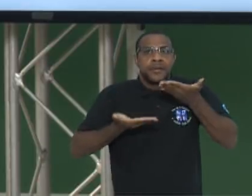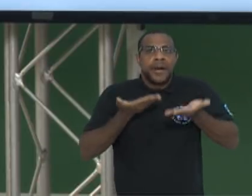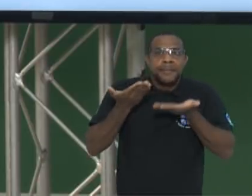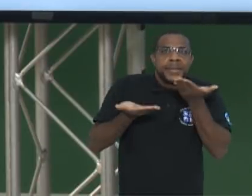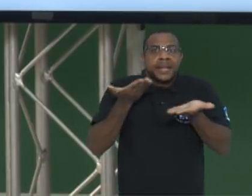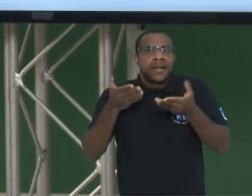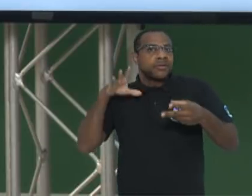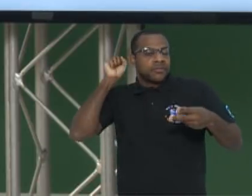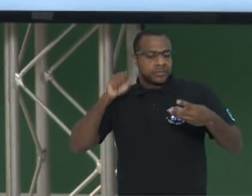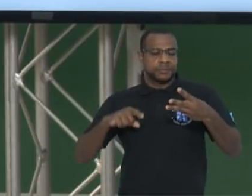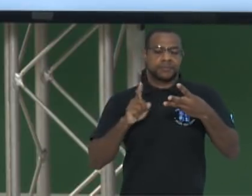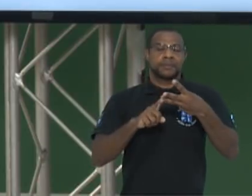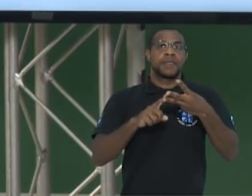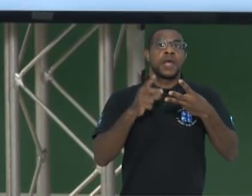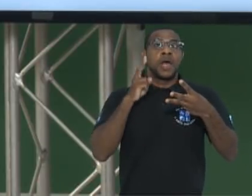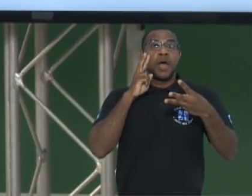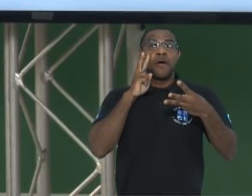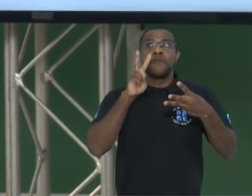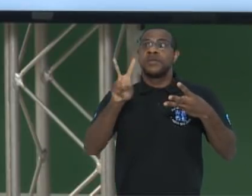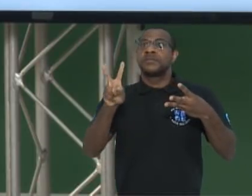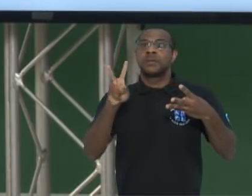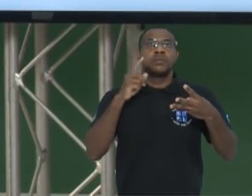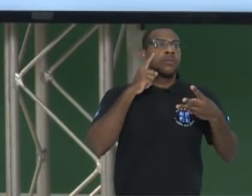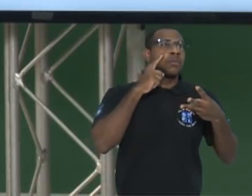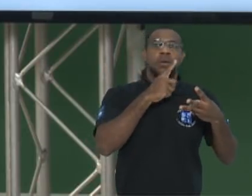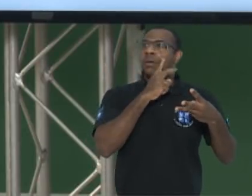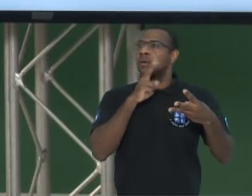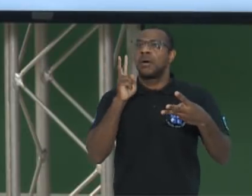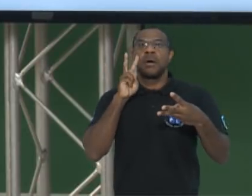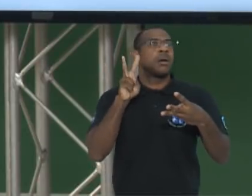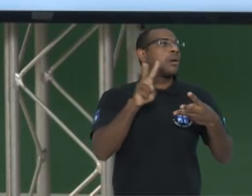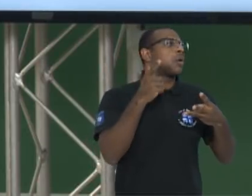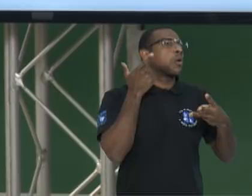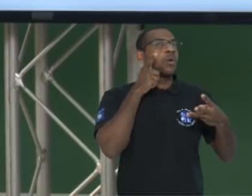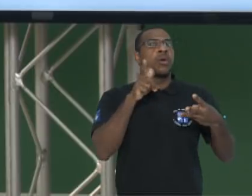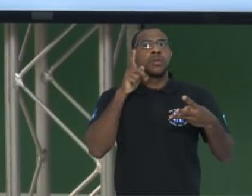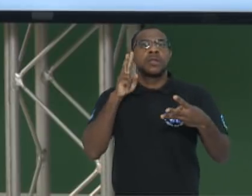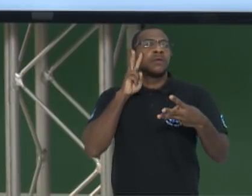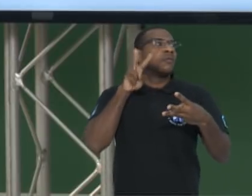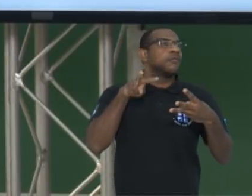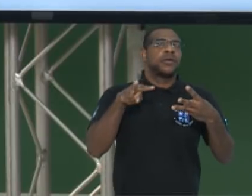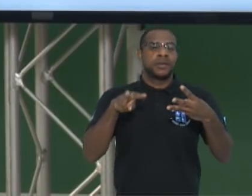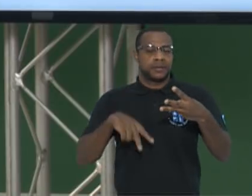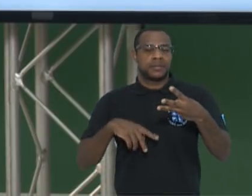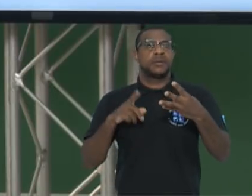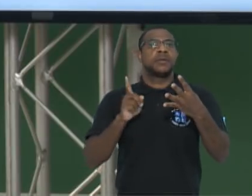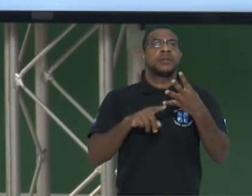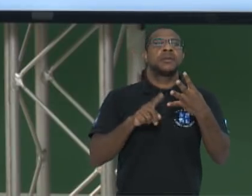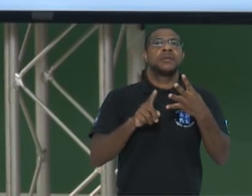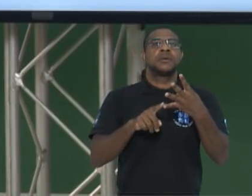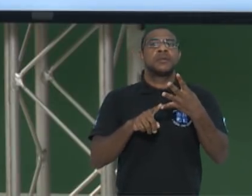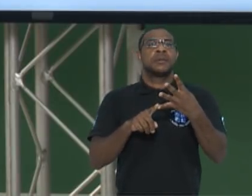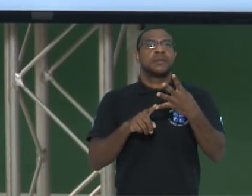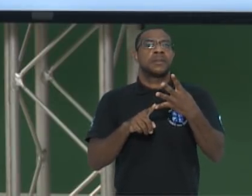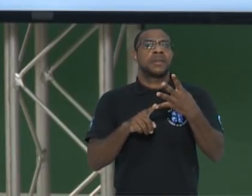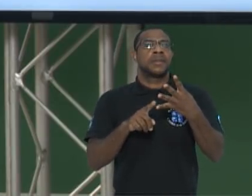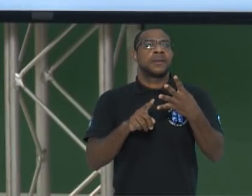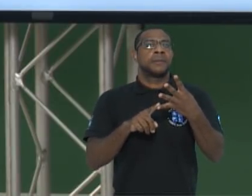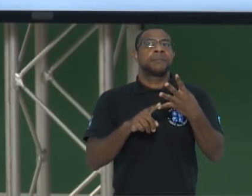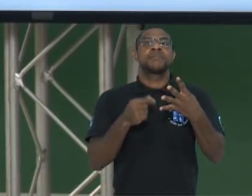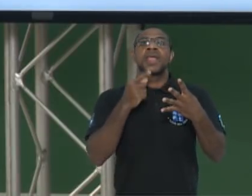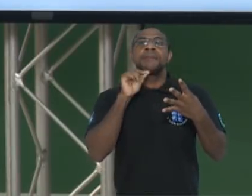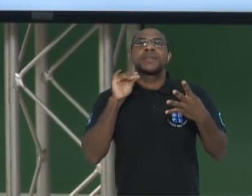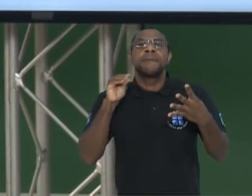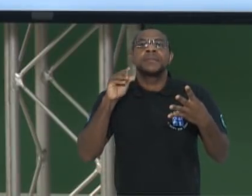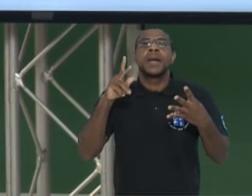auditiva. Visão, né? Se eu consigo enxergar, então a visão também é um dos 5 sentidos. O que mais que faltou? Então foi tato,